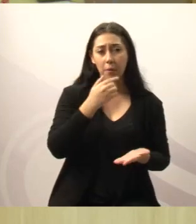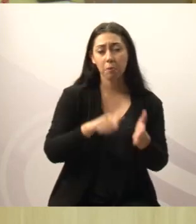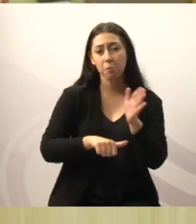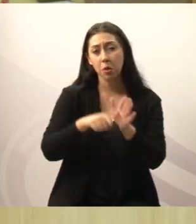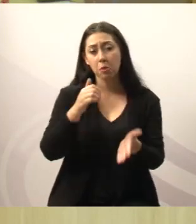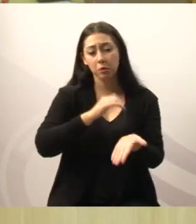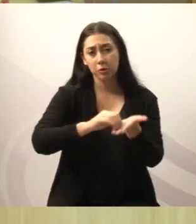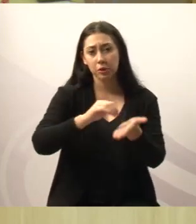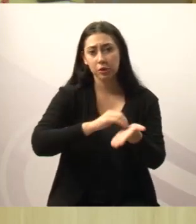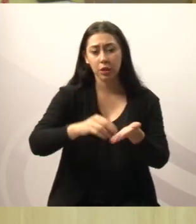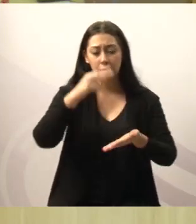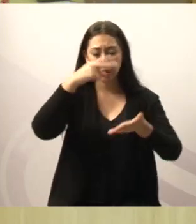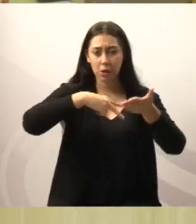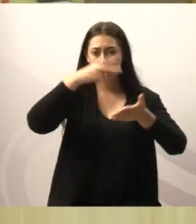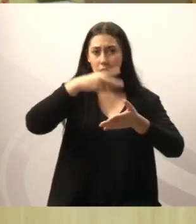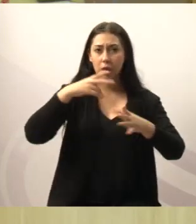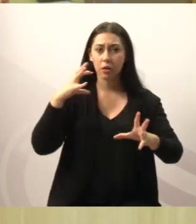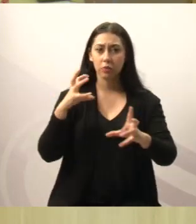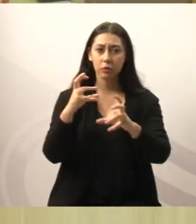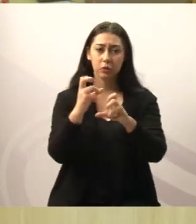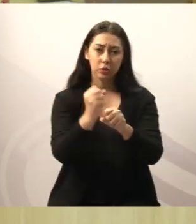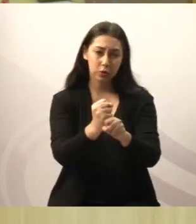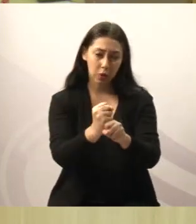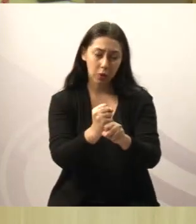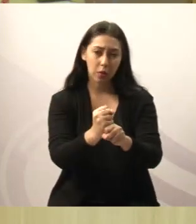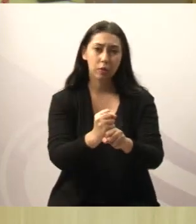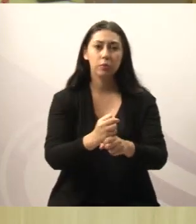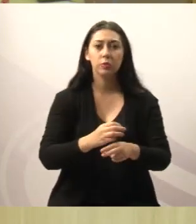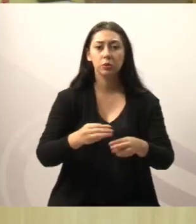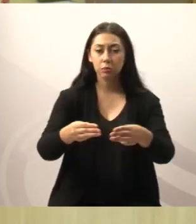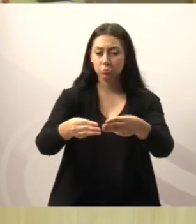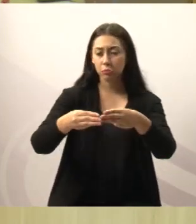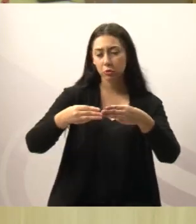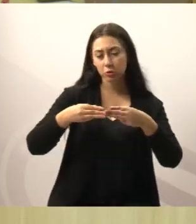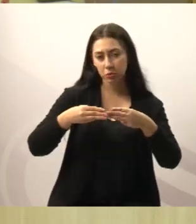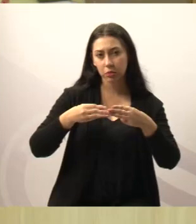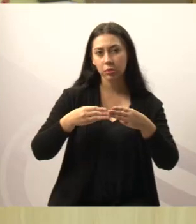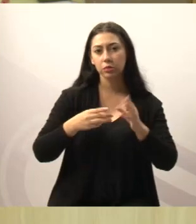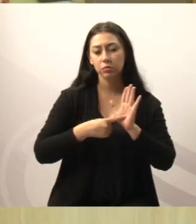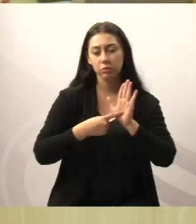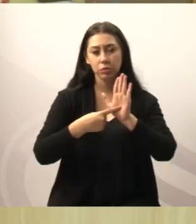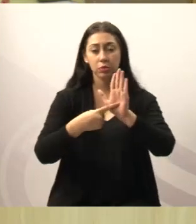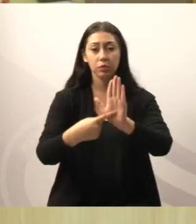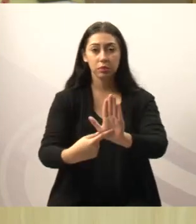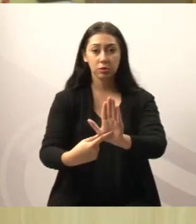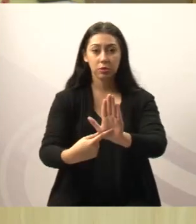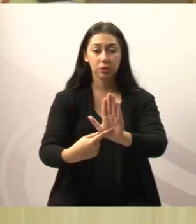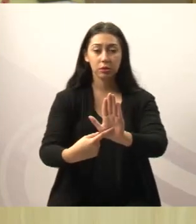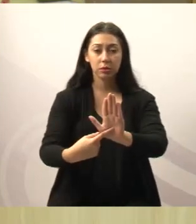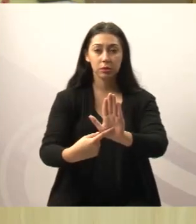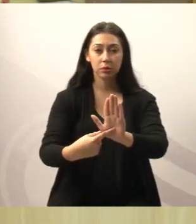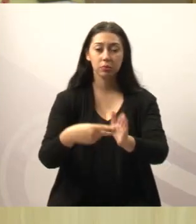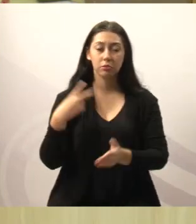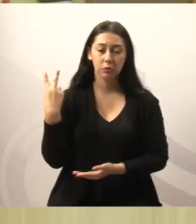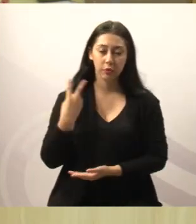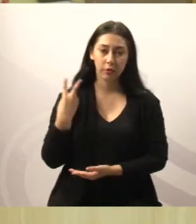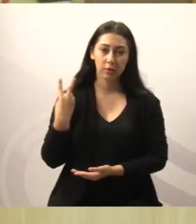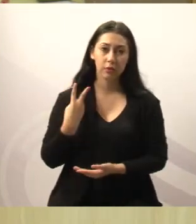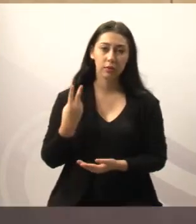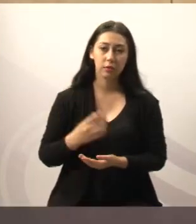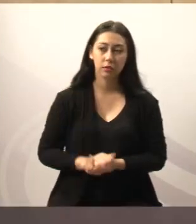a leitura das sínteses das moções apresentadas pelos vereadores.